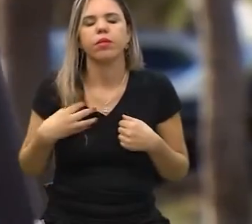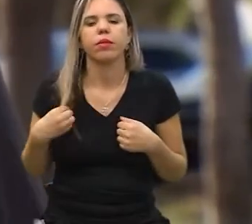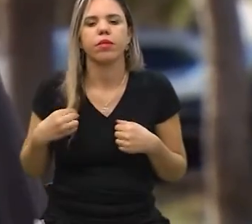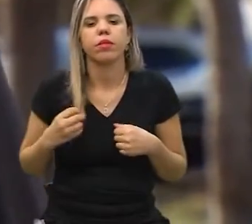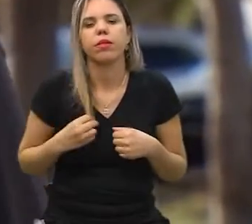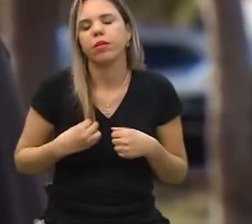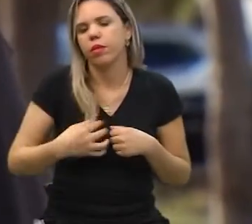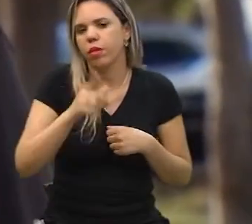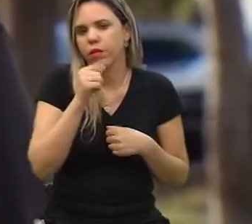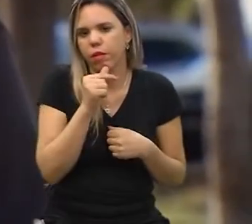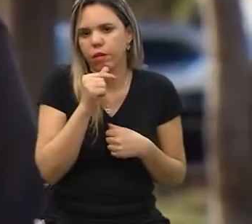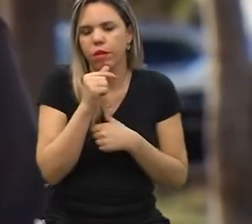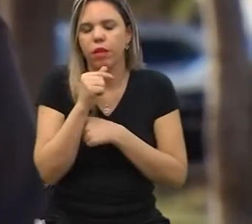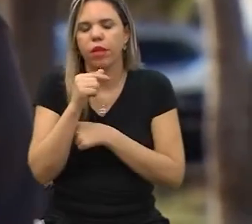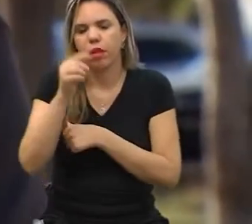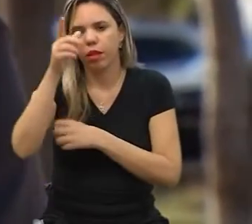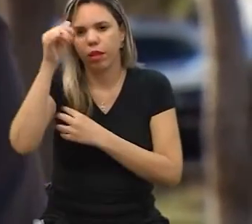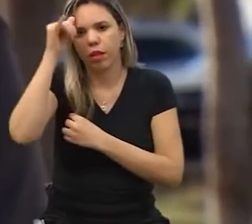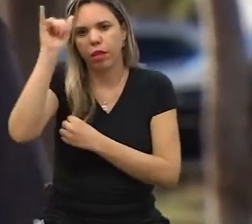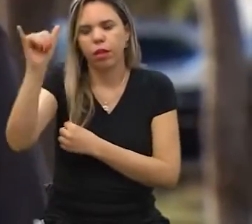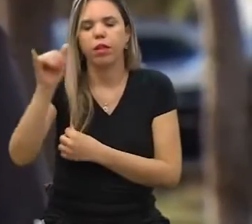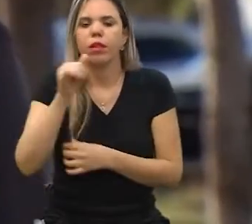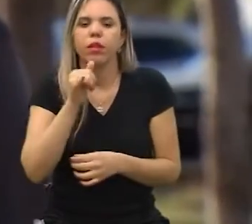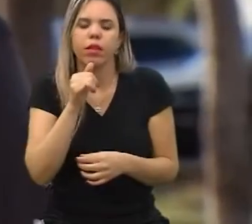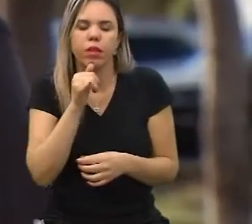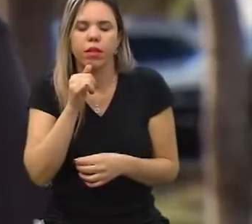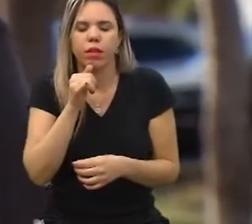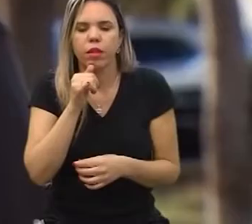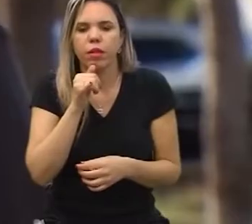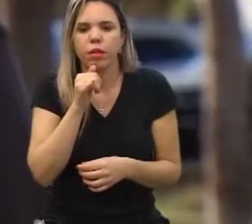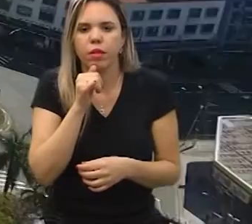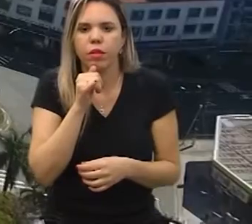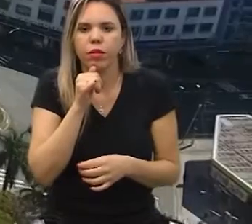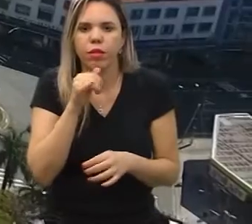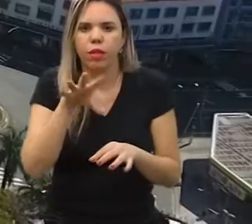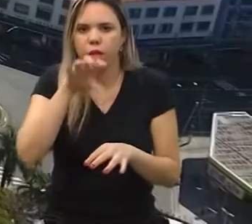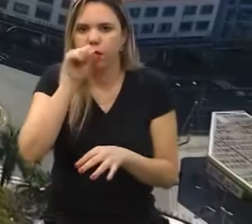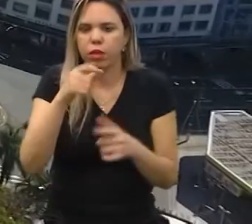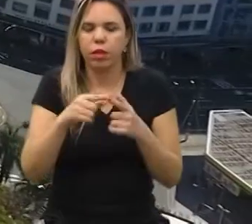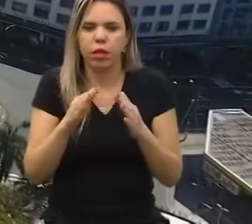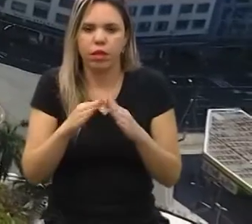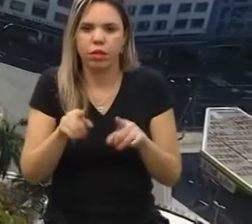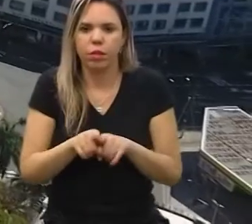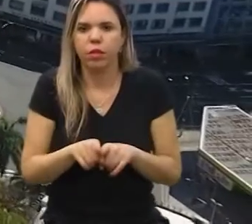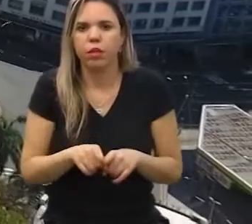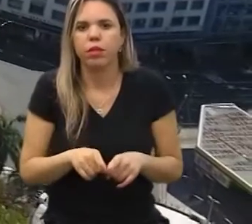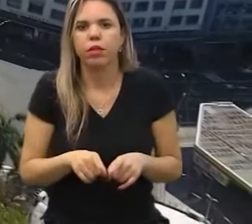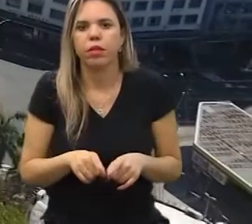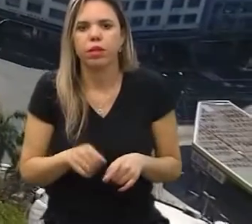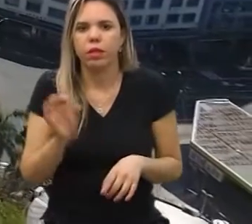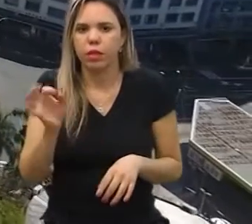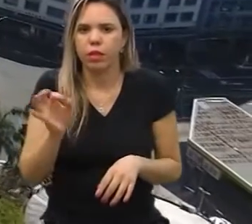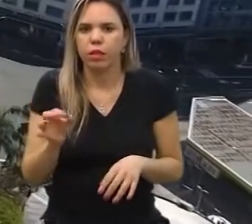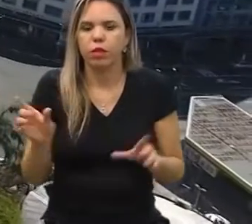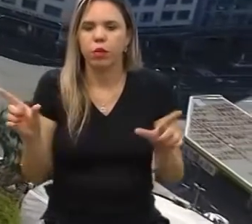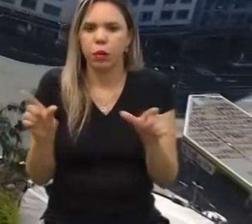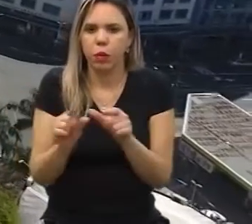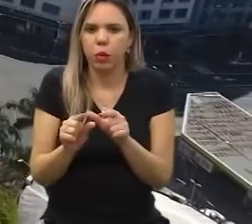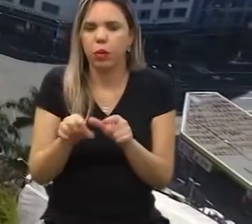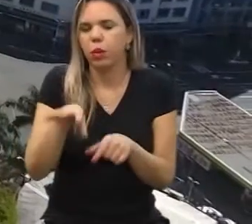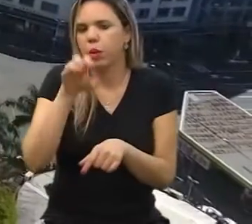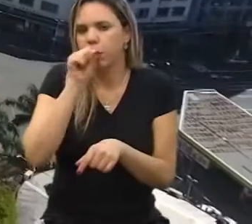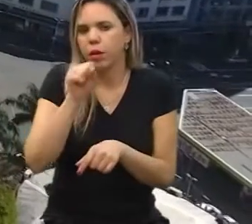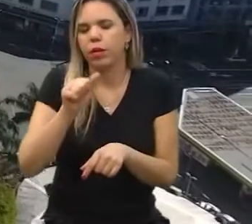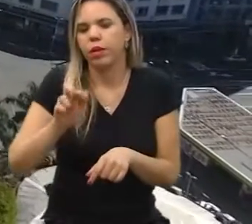ou a água e evitar, eu coloco também aquele umidificador em casa. E ele está certo, é que com a baixa umidade